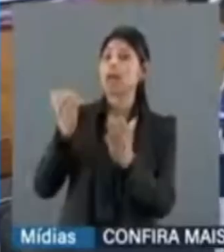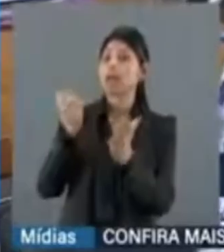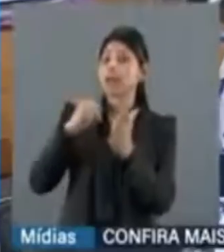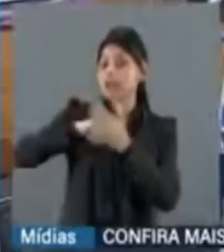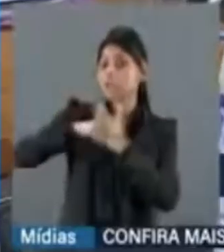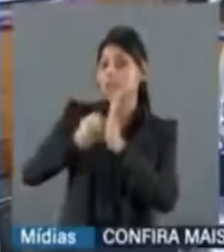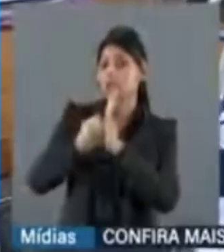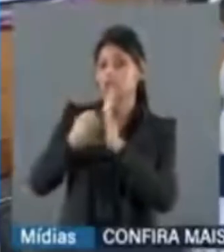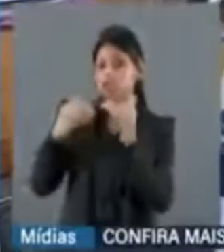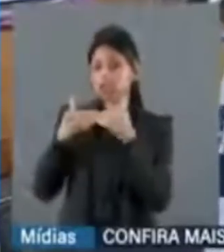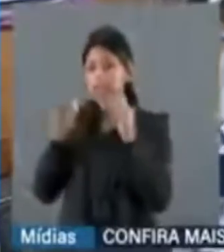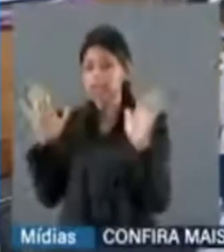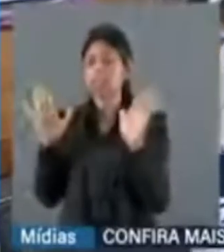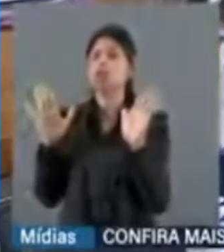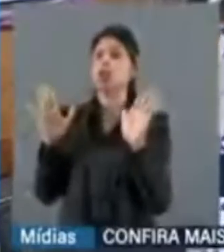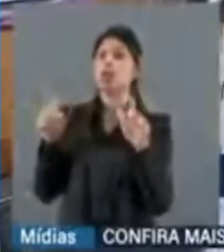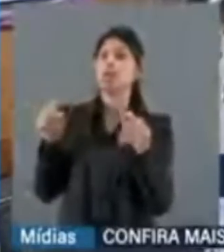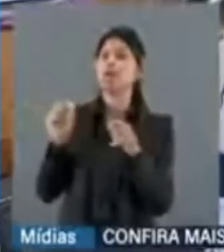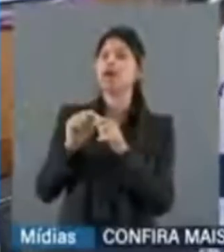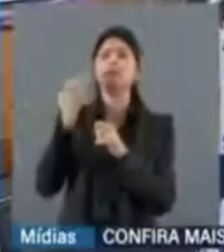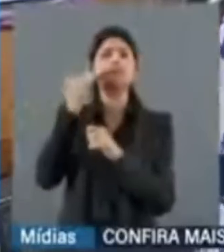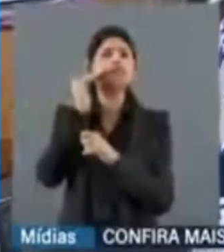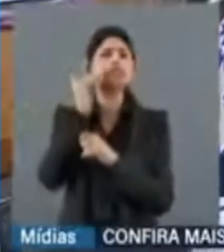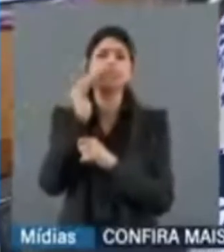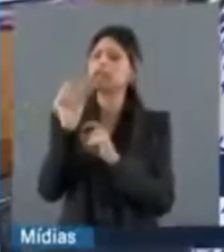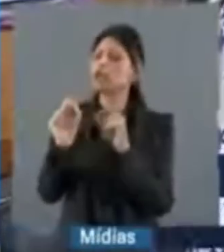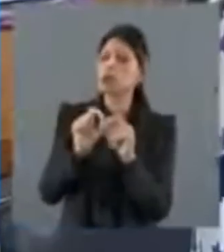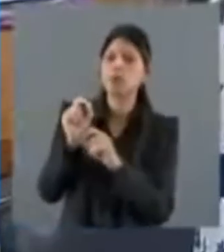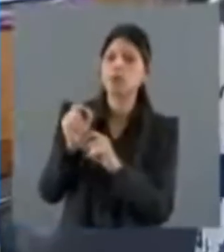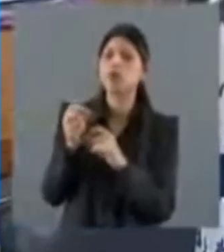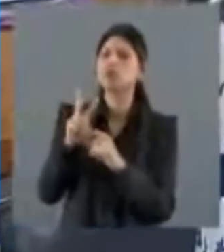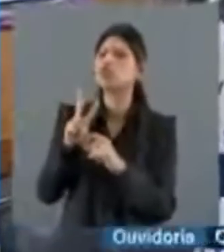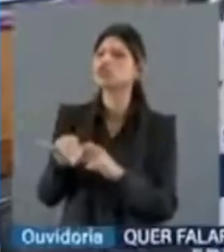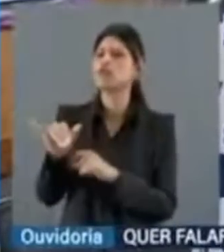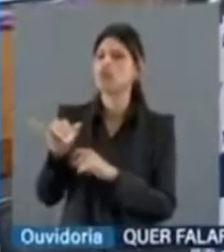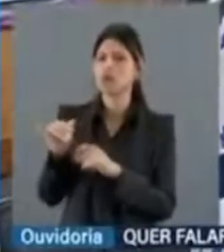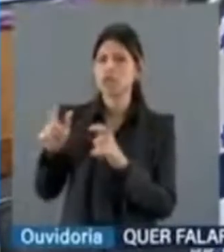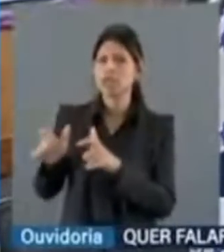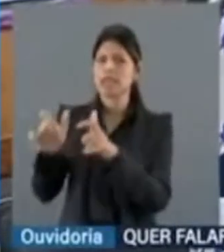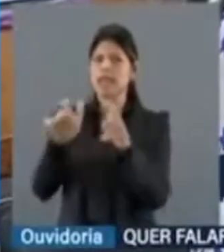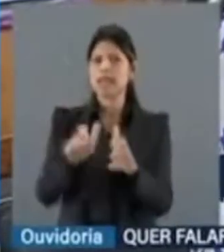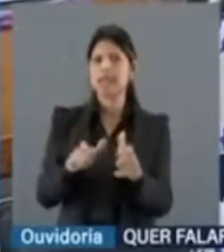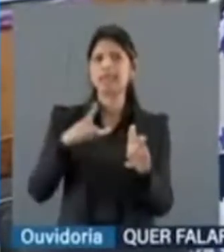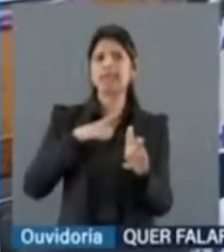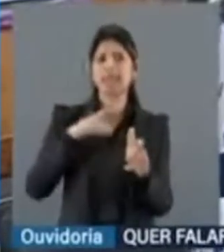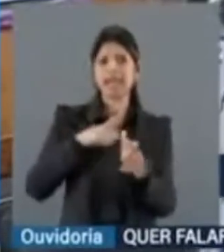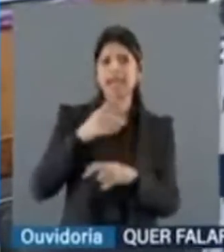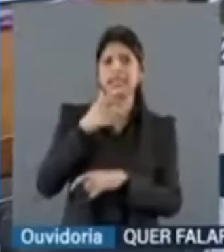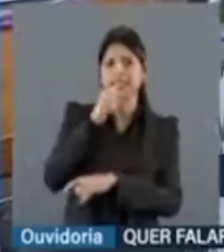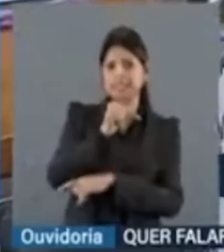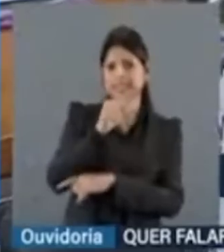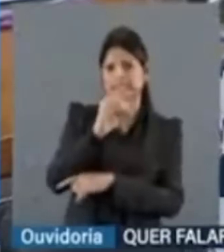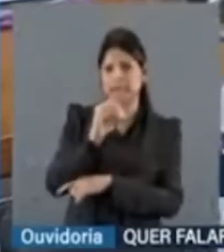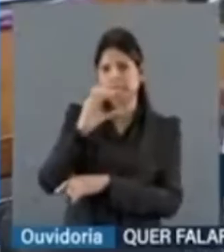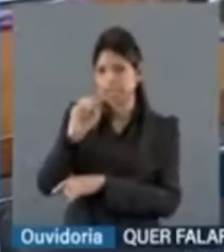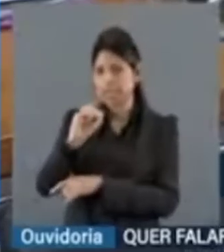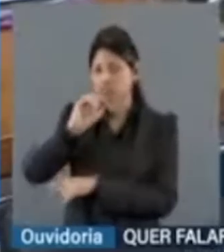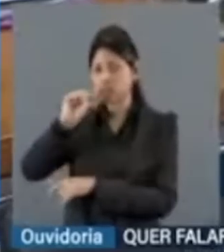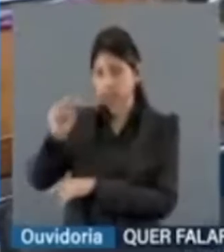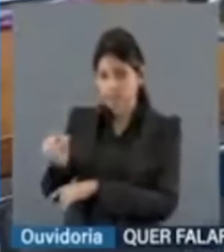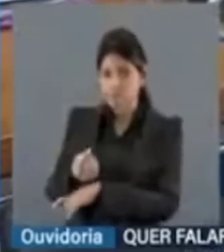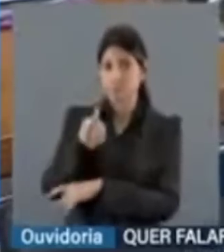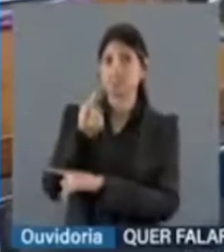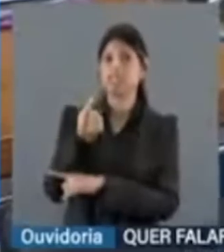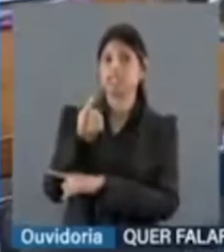precisamos entender por onde passou, até porque há informação de uma movimentação de 720 mil na conta de Bolsonaro só em janeiro.